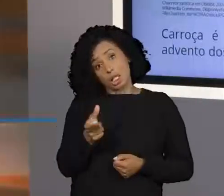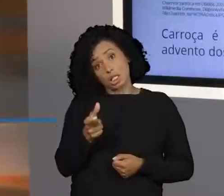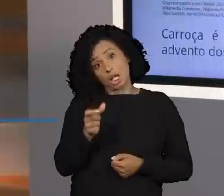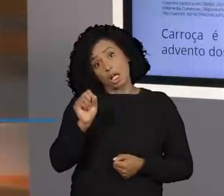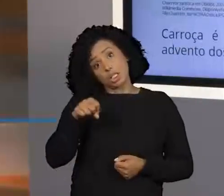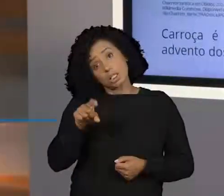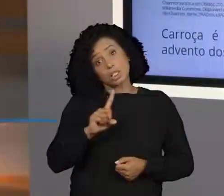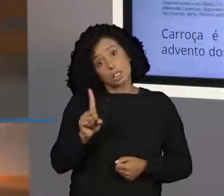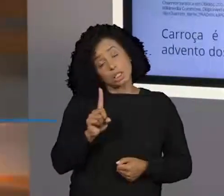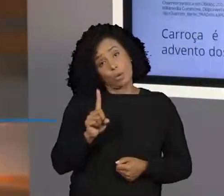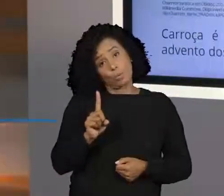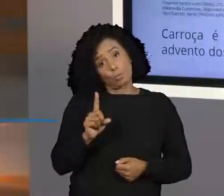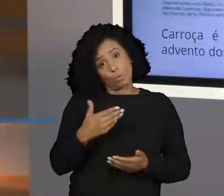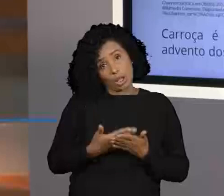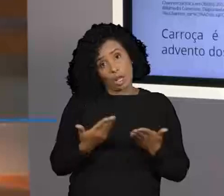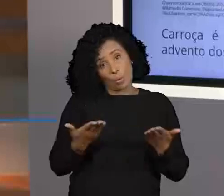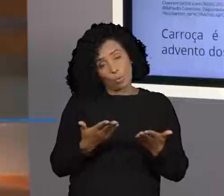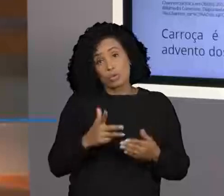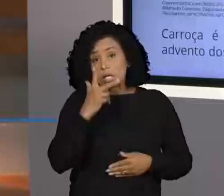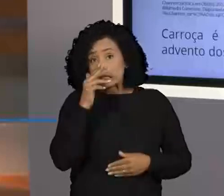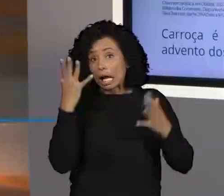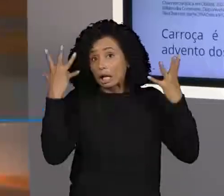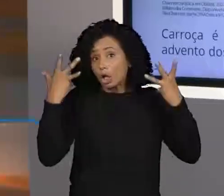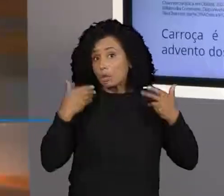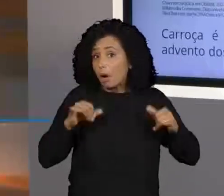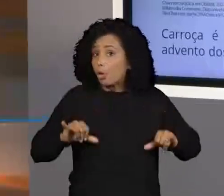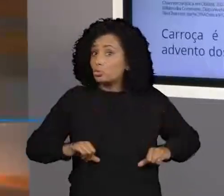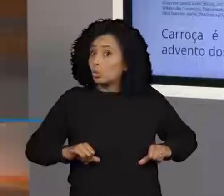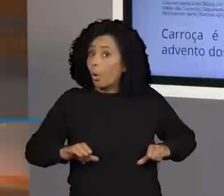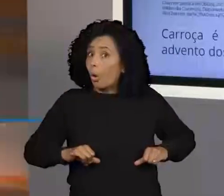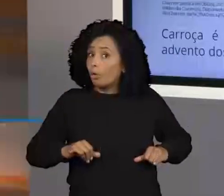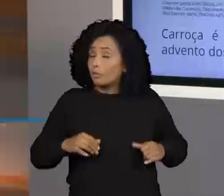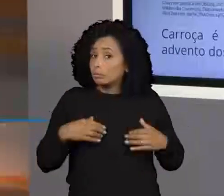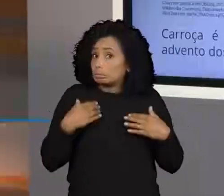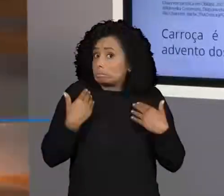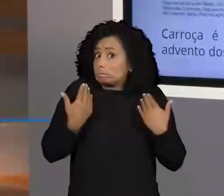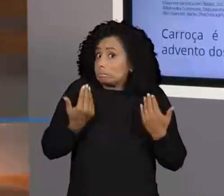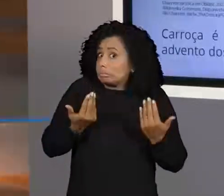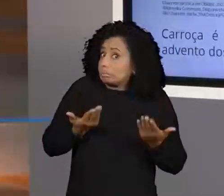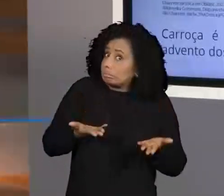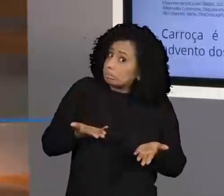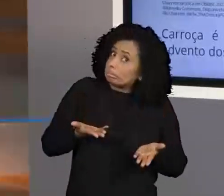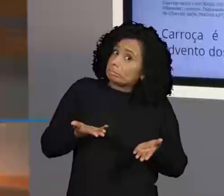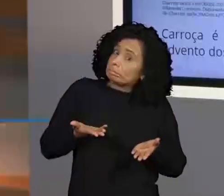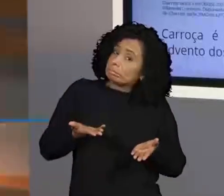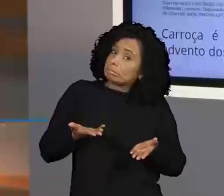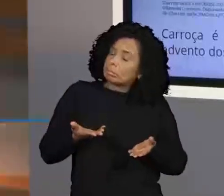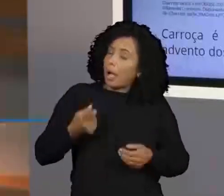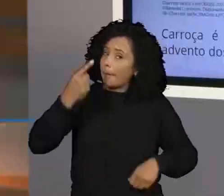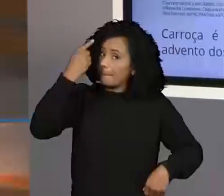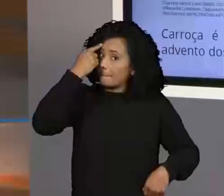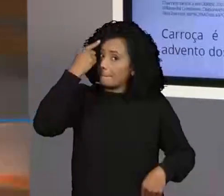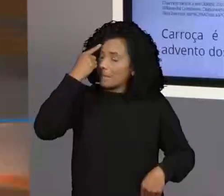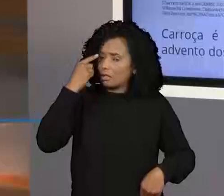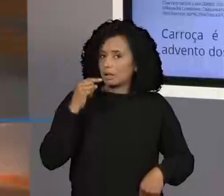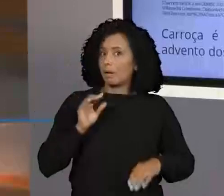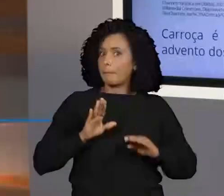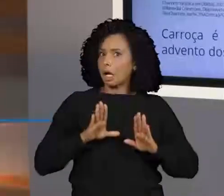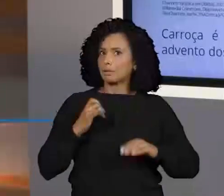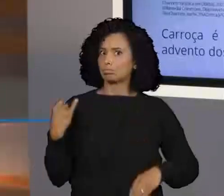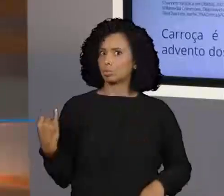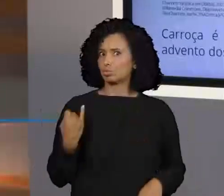essa discussão. Alguns anos atrás não. Então, olha só como o transporte é importante também no meio social,